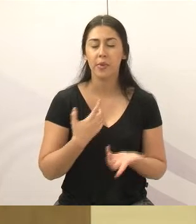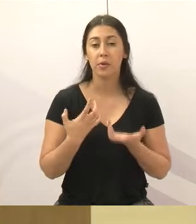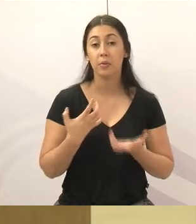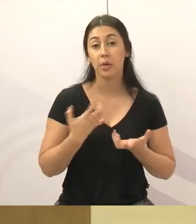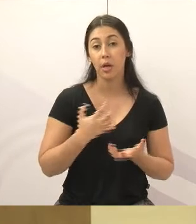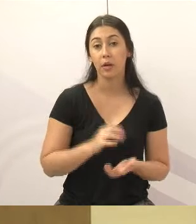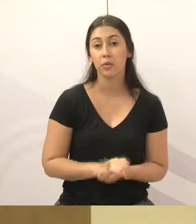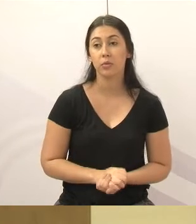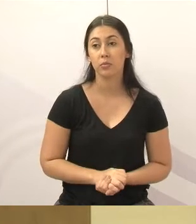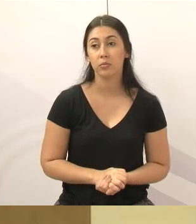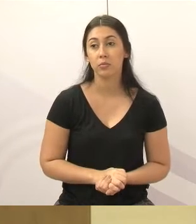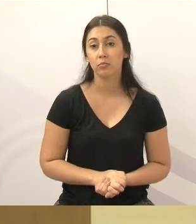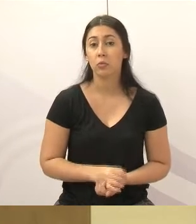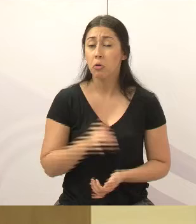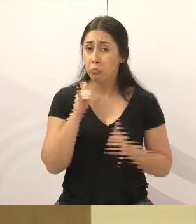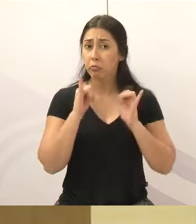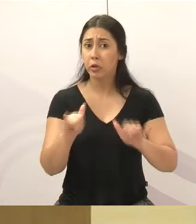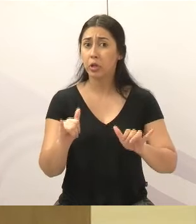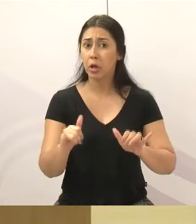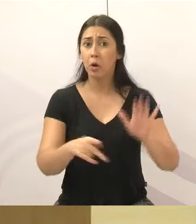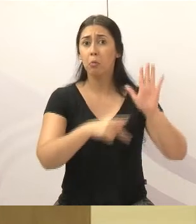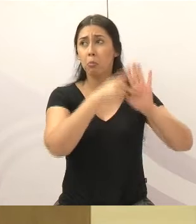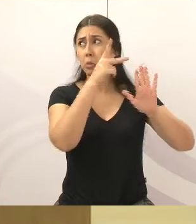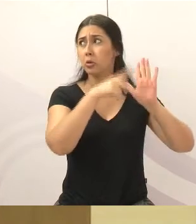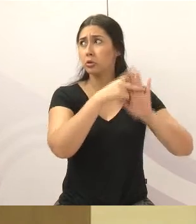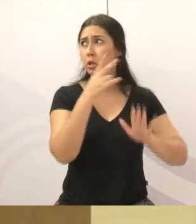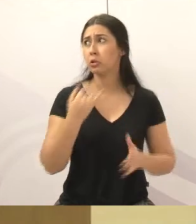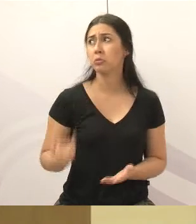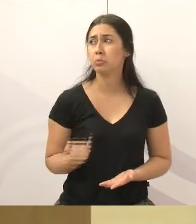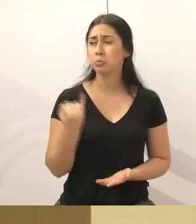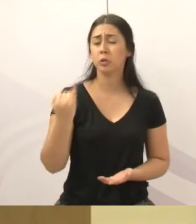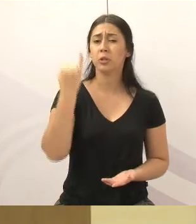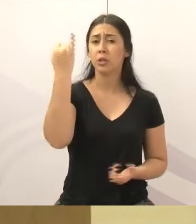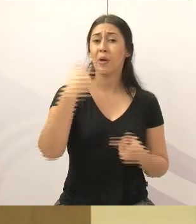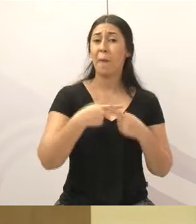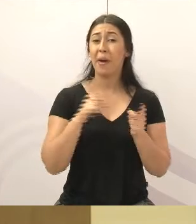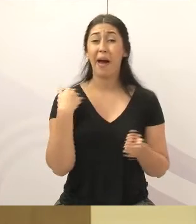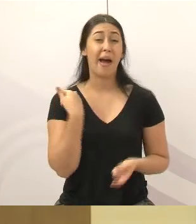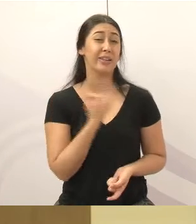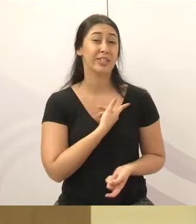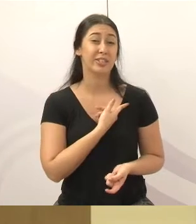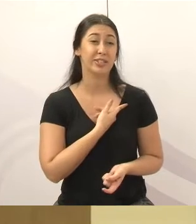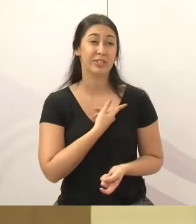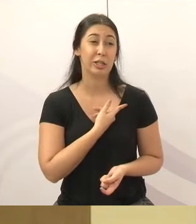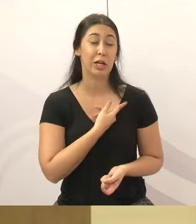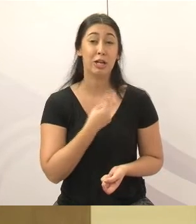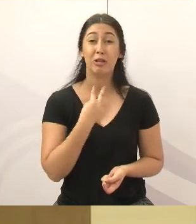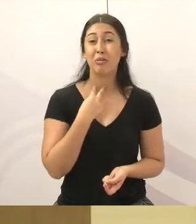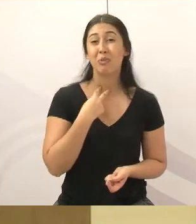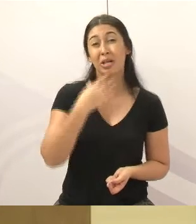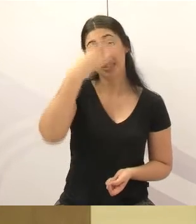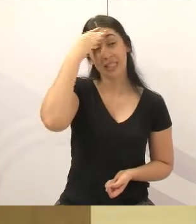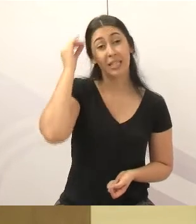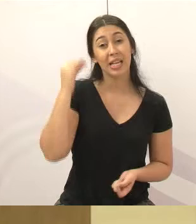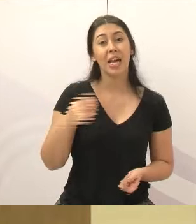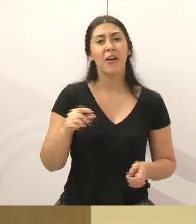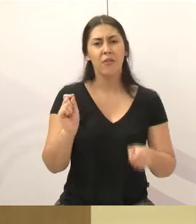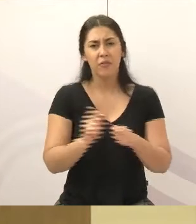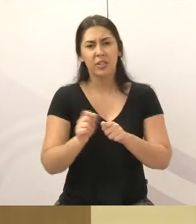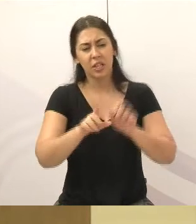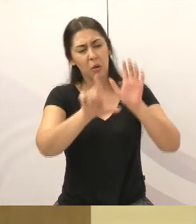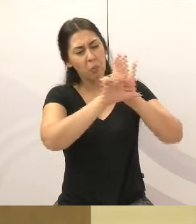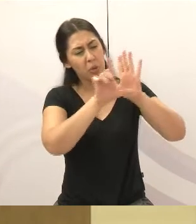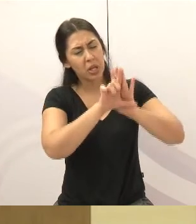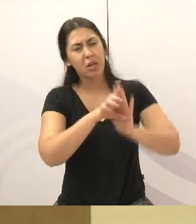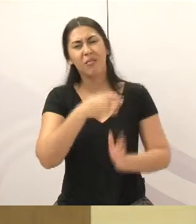quero reconhecer que essa iniciativa é importante, mas acho que nós não podemos perder a oportunidade de fazer uma lei mais completa que possa